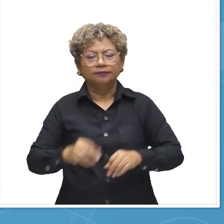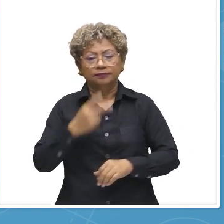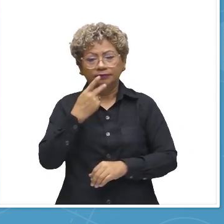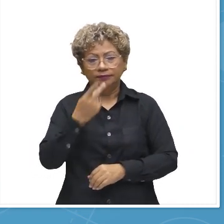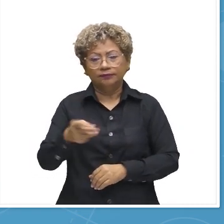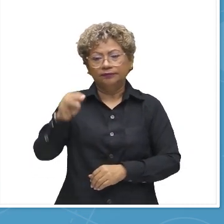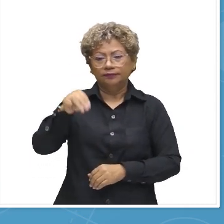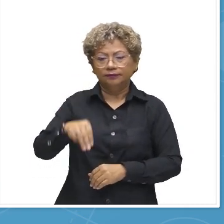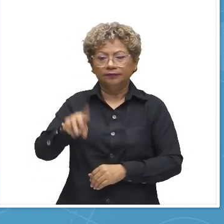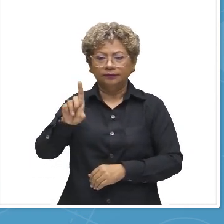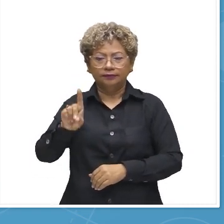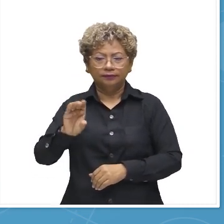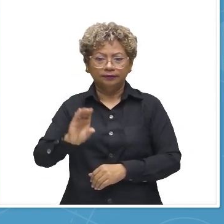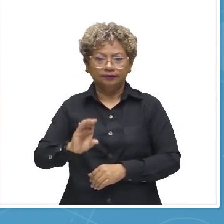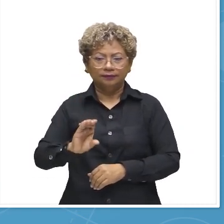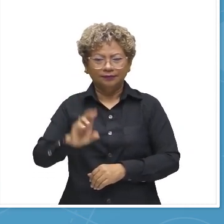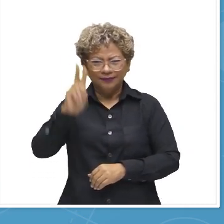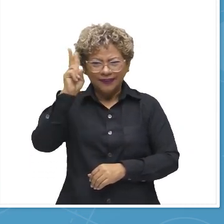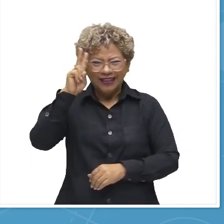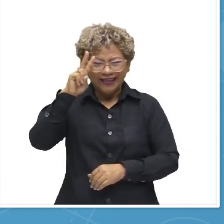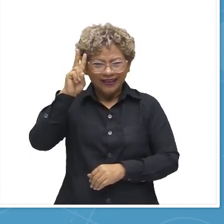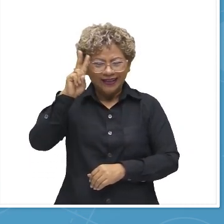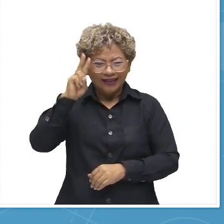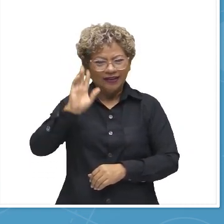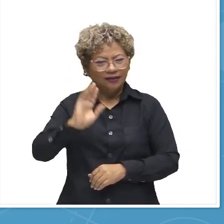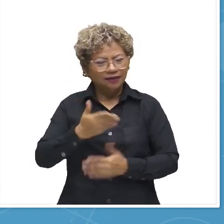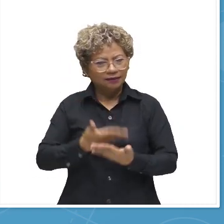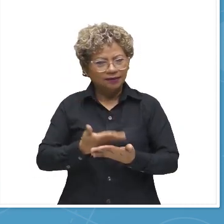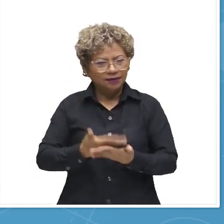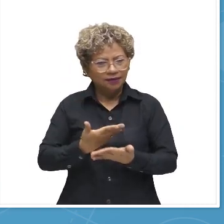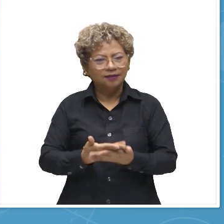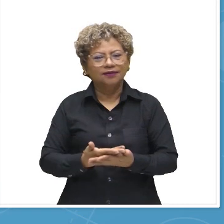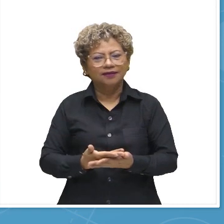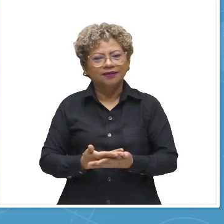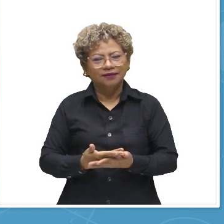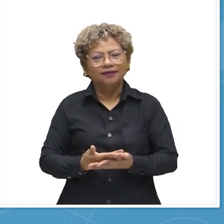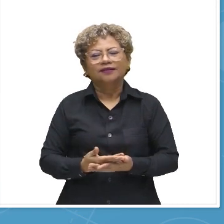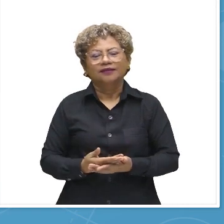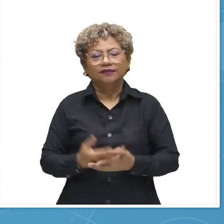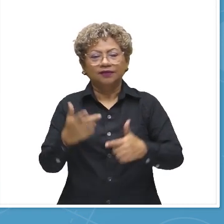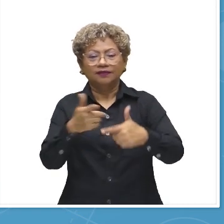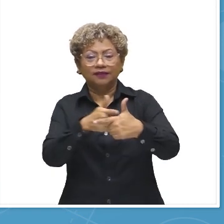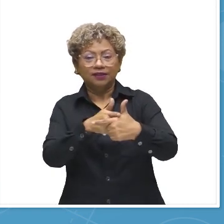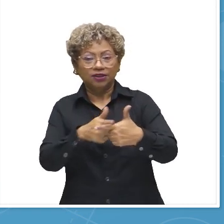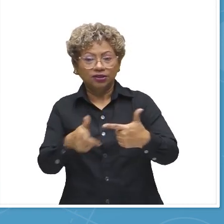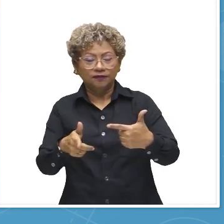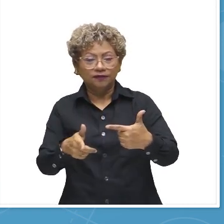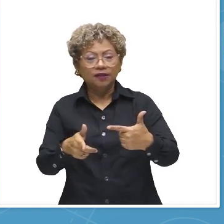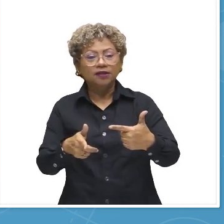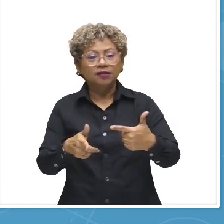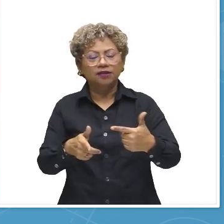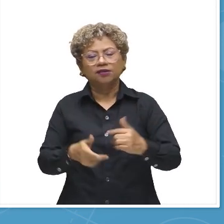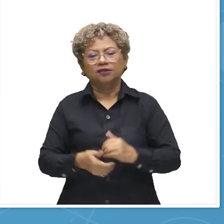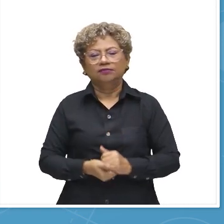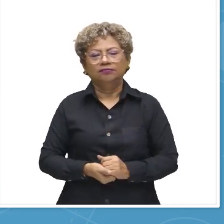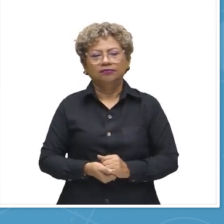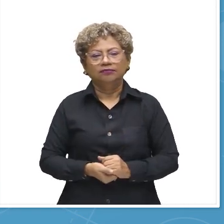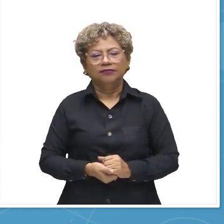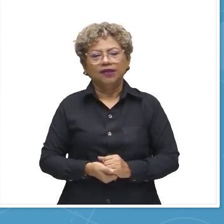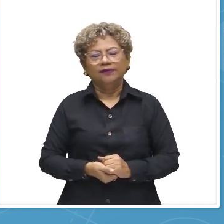chamado MDC. Lembra do MDC? Máximo divisor comum. Então a gente